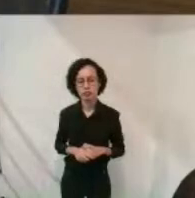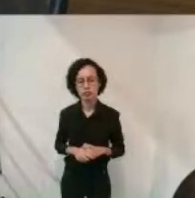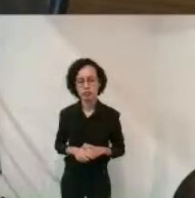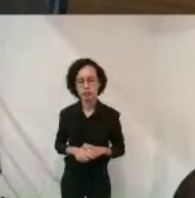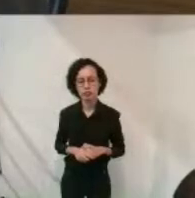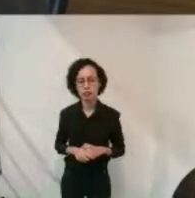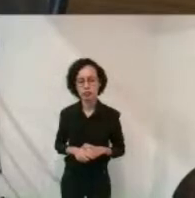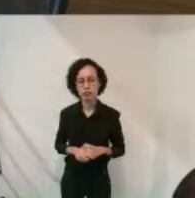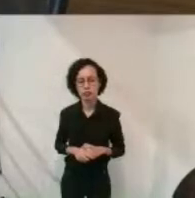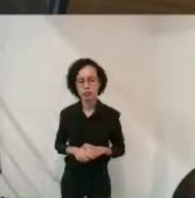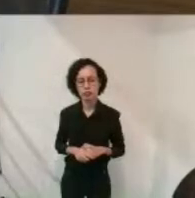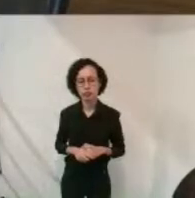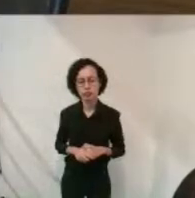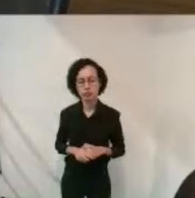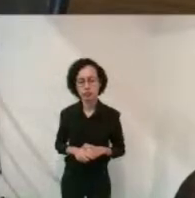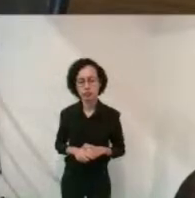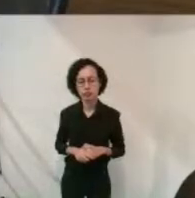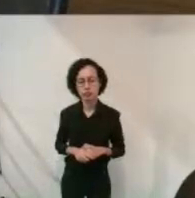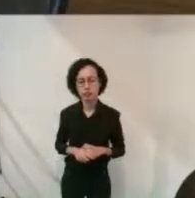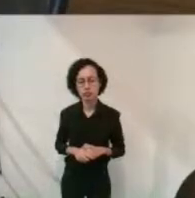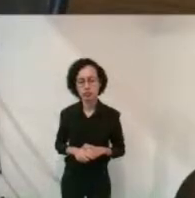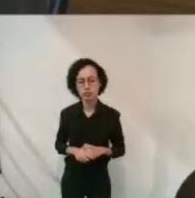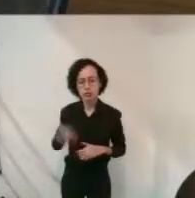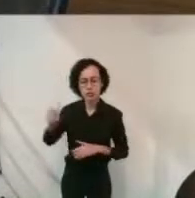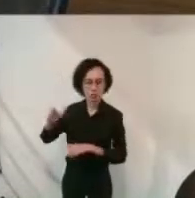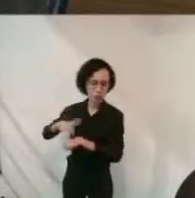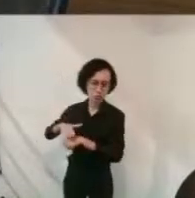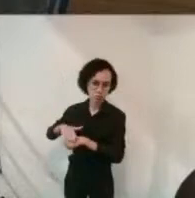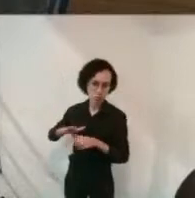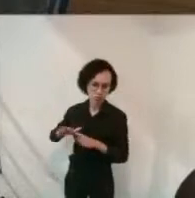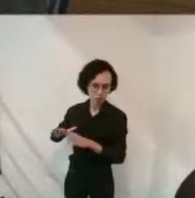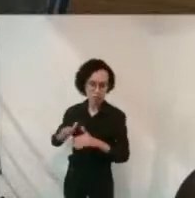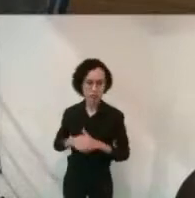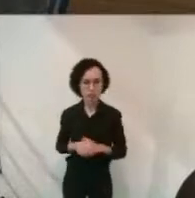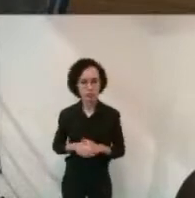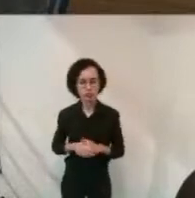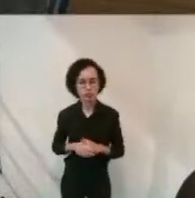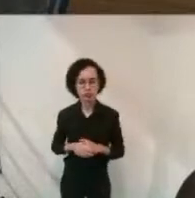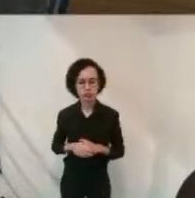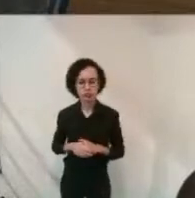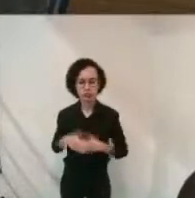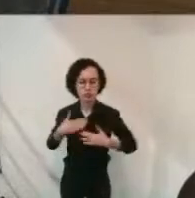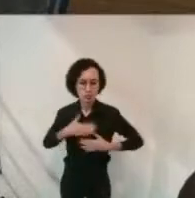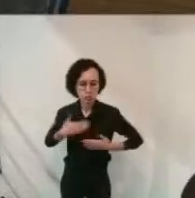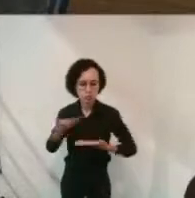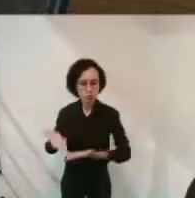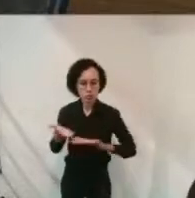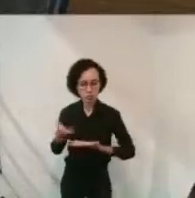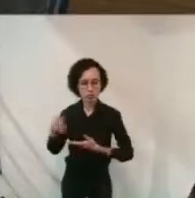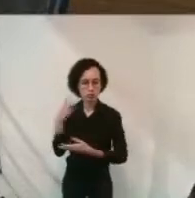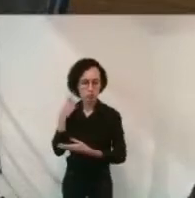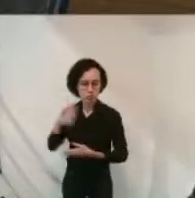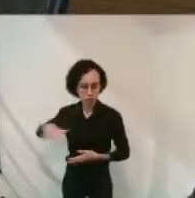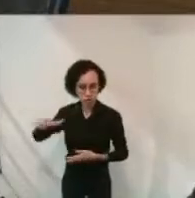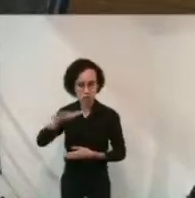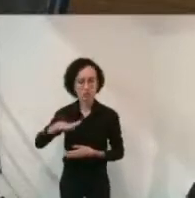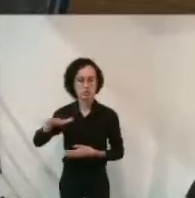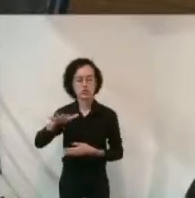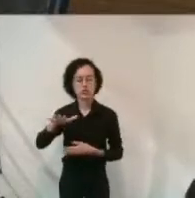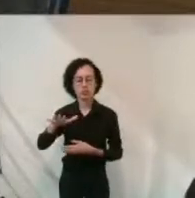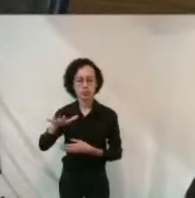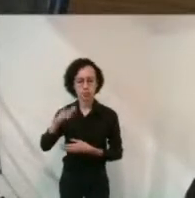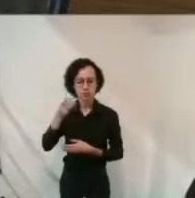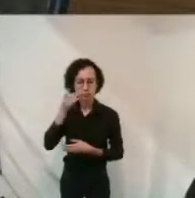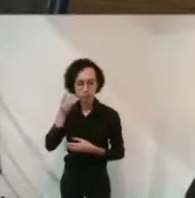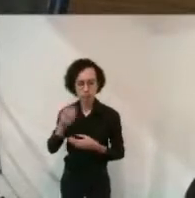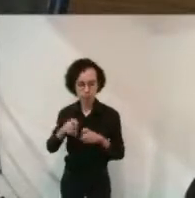eu tenho aqui neste momento, mas é no momento devido, é com grande satisfação que eu convido os procuradores gerais